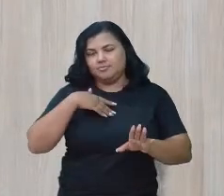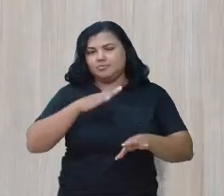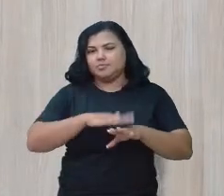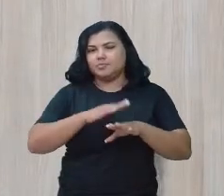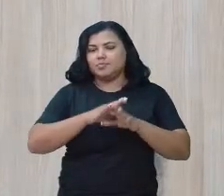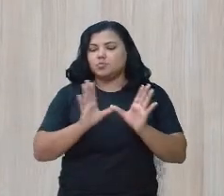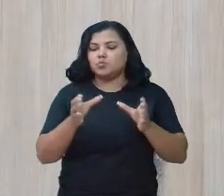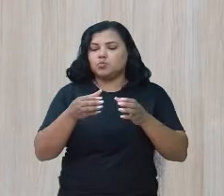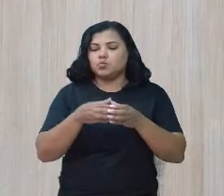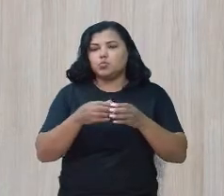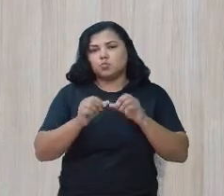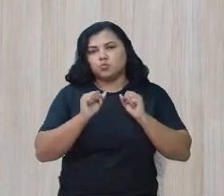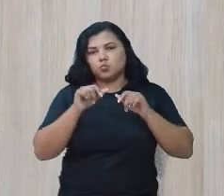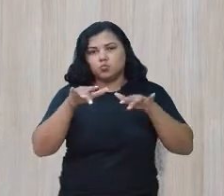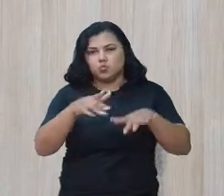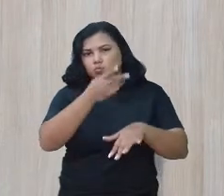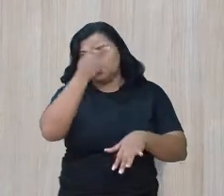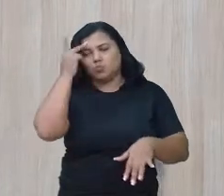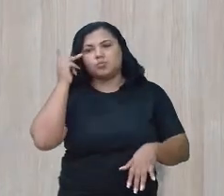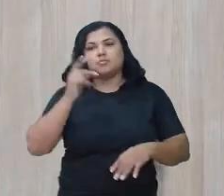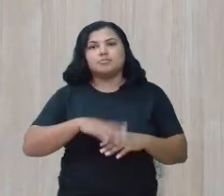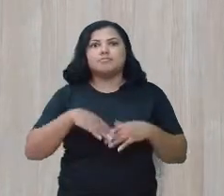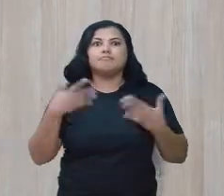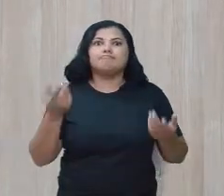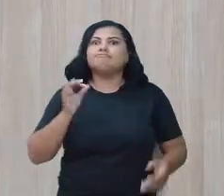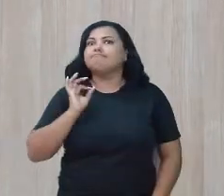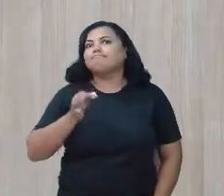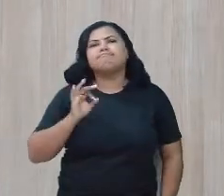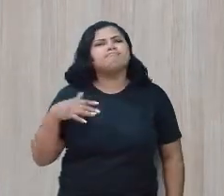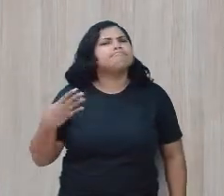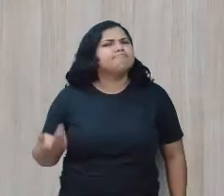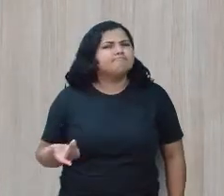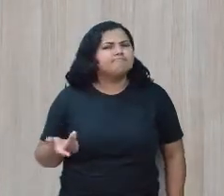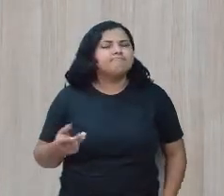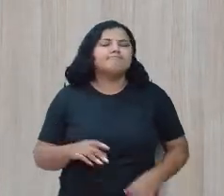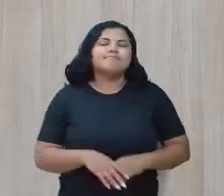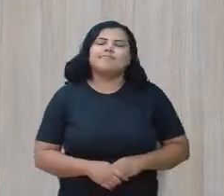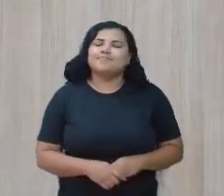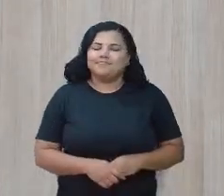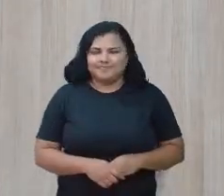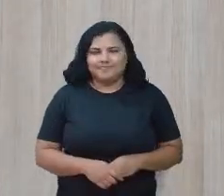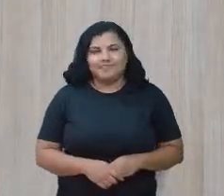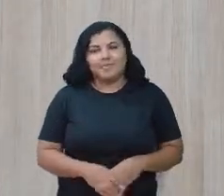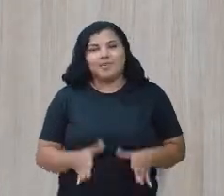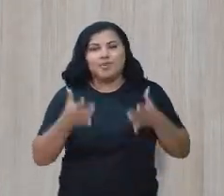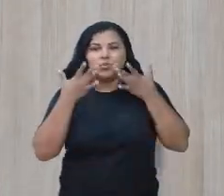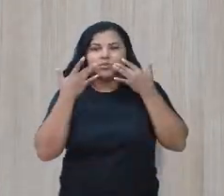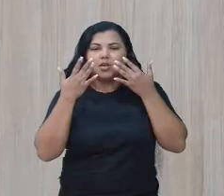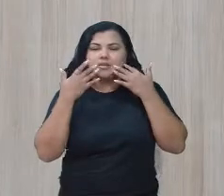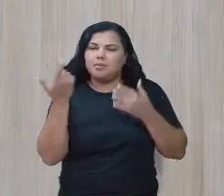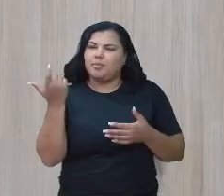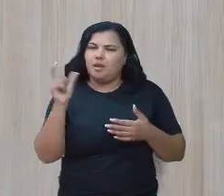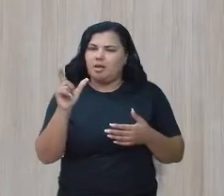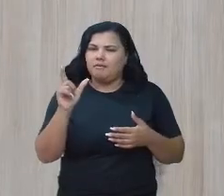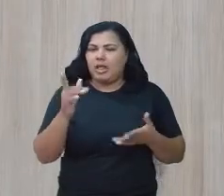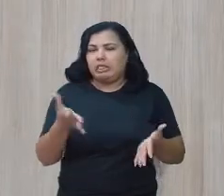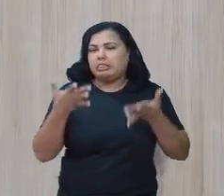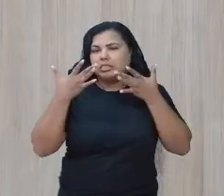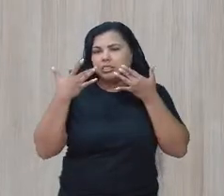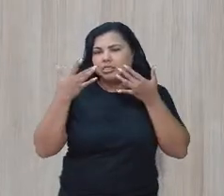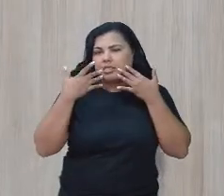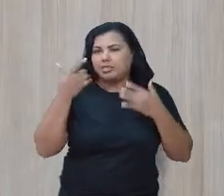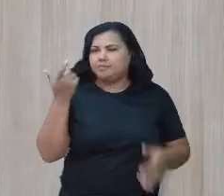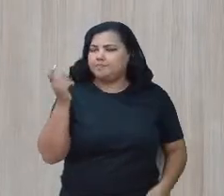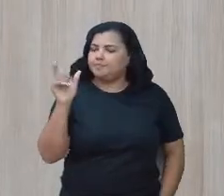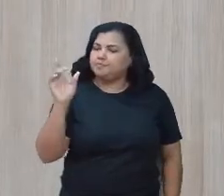público. E aí, o que é isso exatamente? Então, o teatro, a palavra teatro, ela se